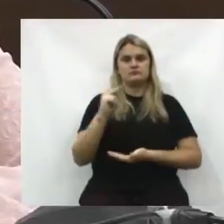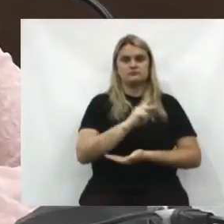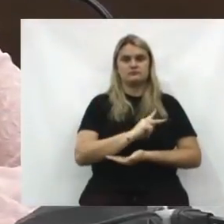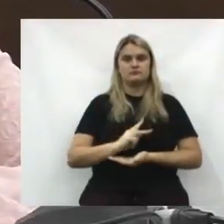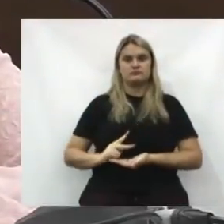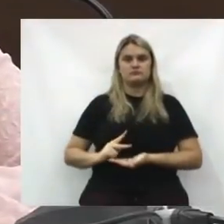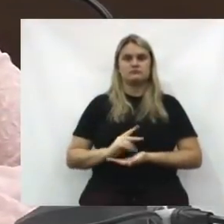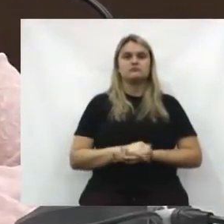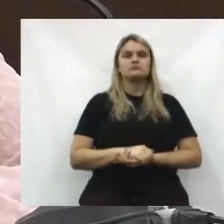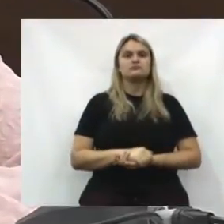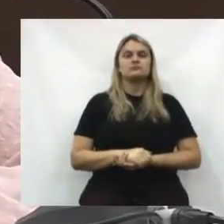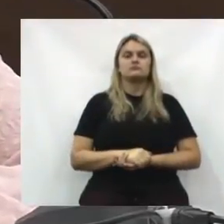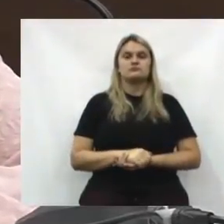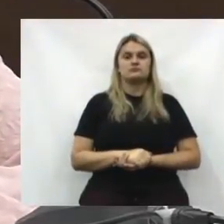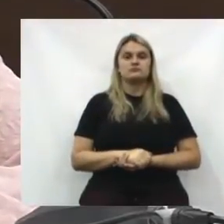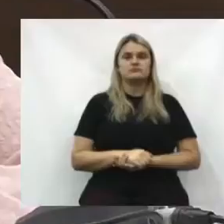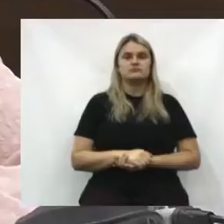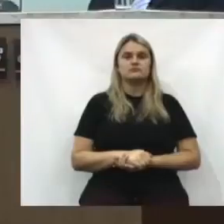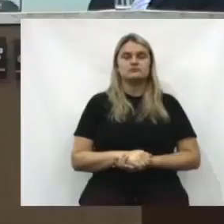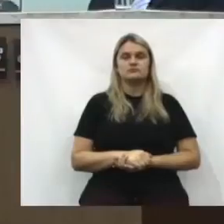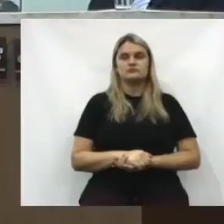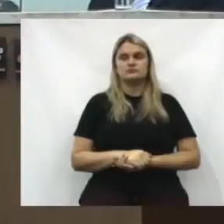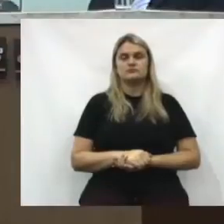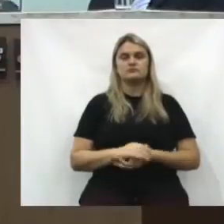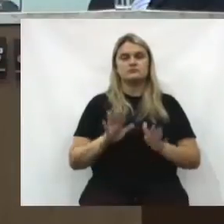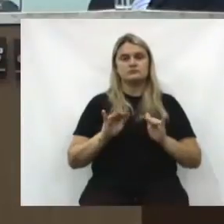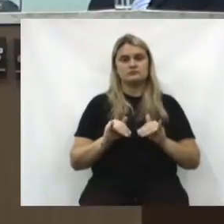Fim do expediente, senhor presidente.